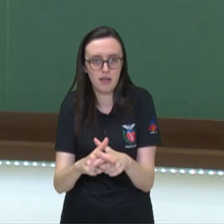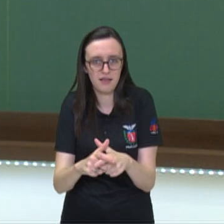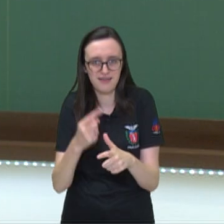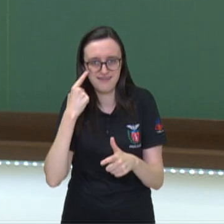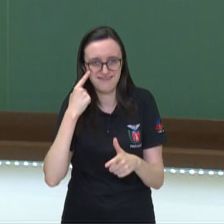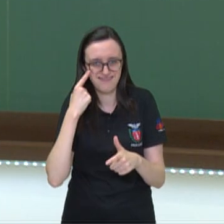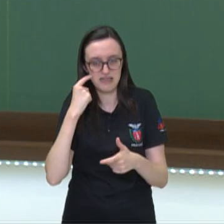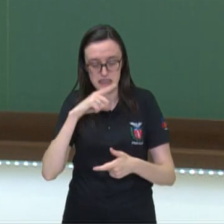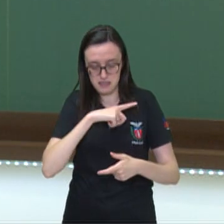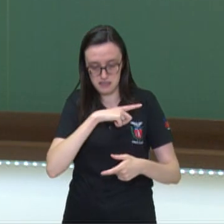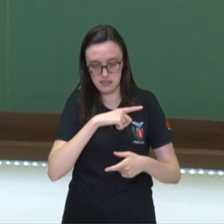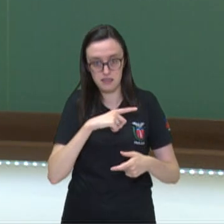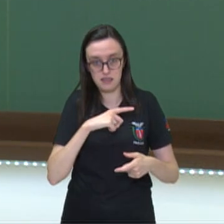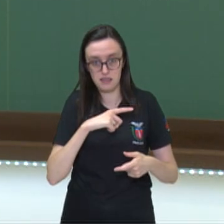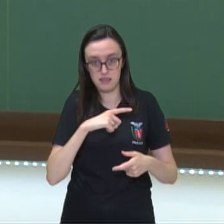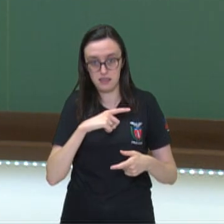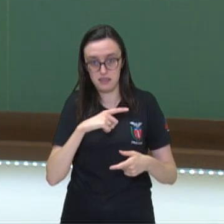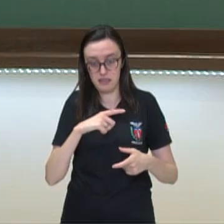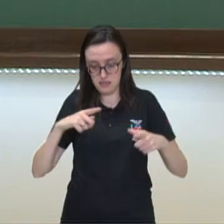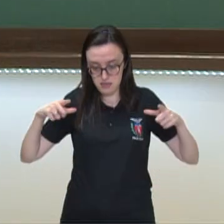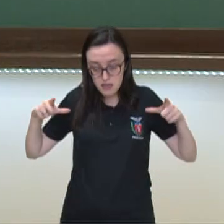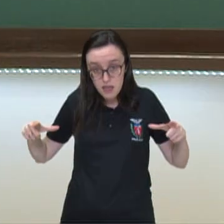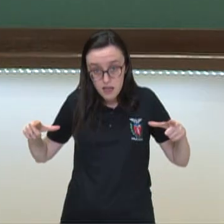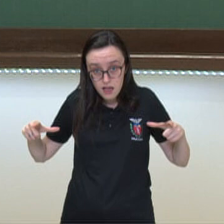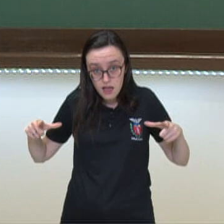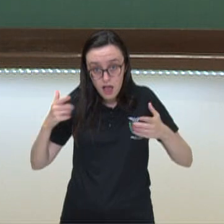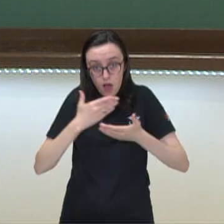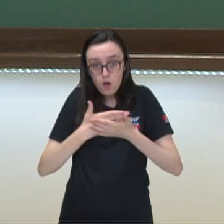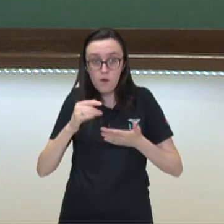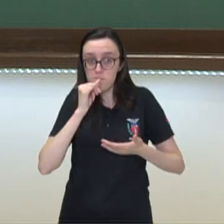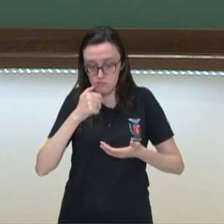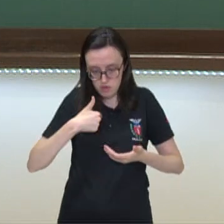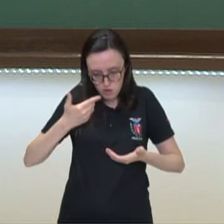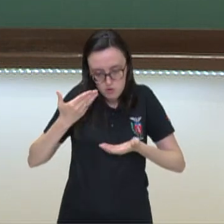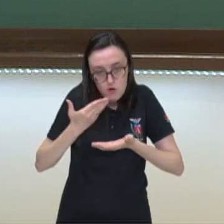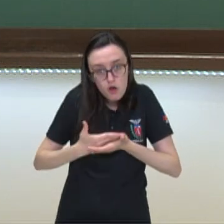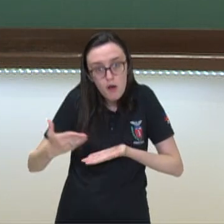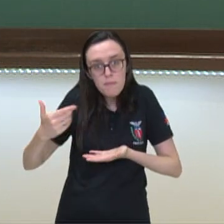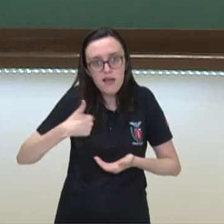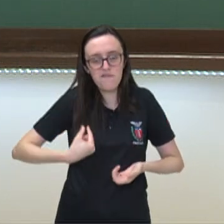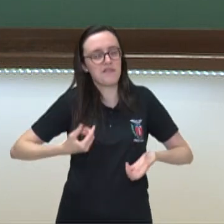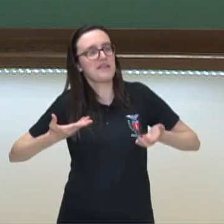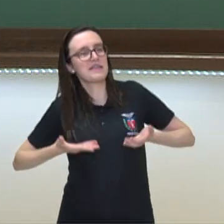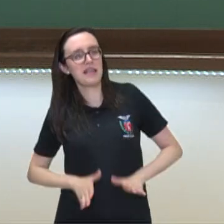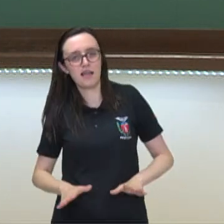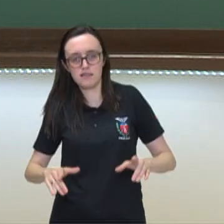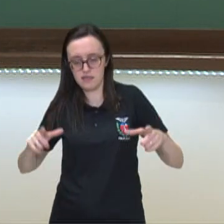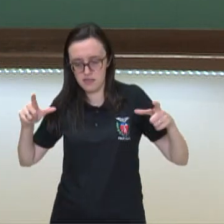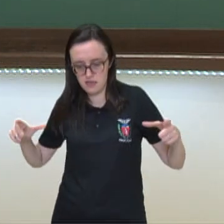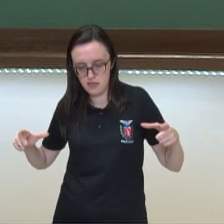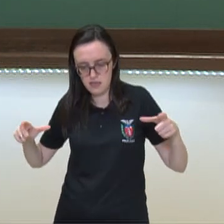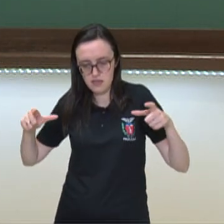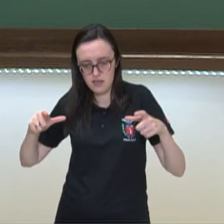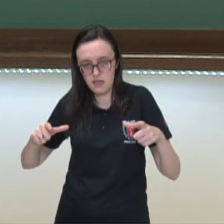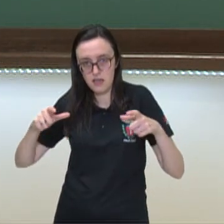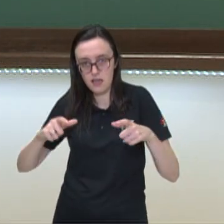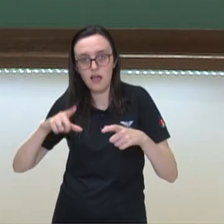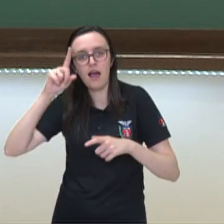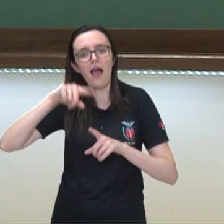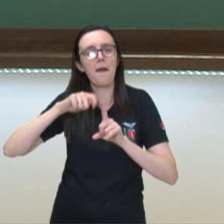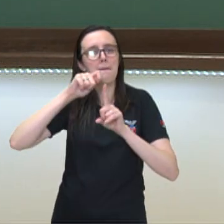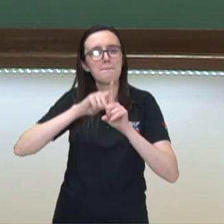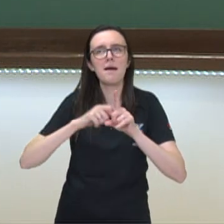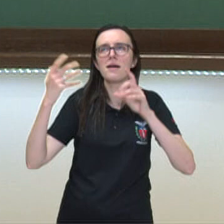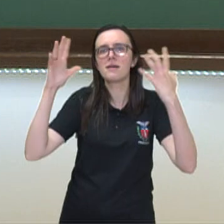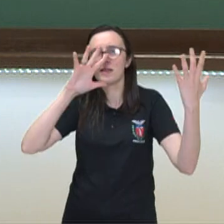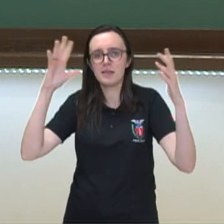marca o nascimento da pessoa e a vida da pessoa. A outra marca os meses, as estações